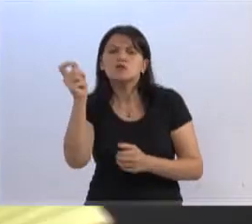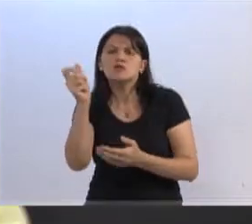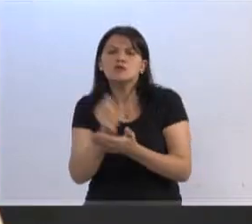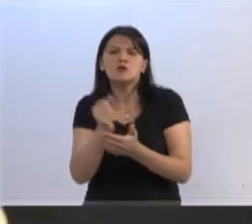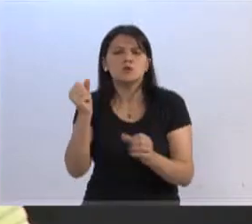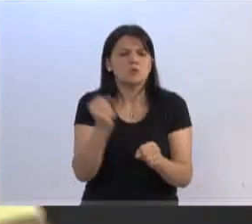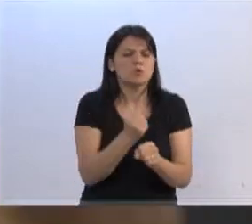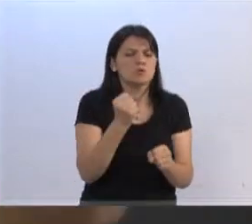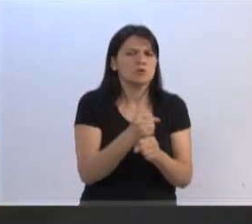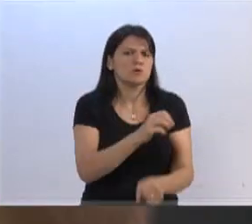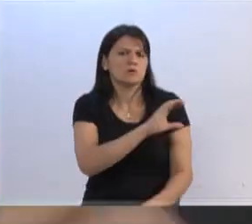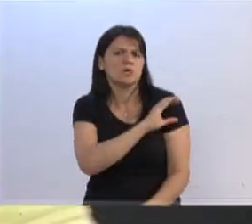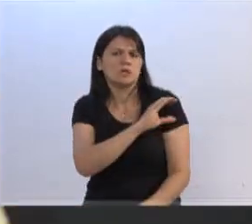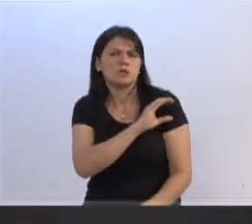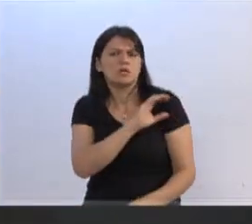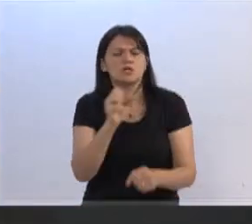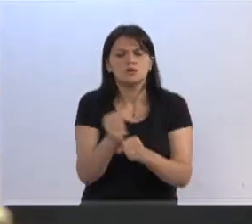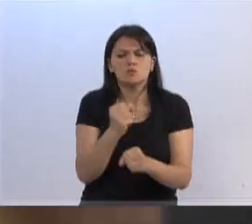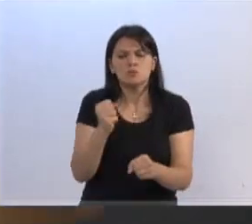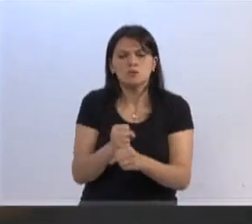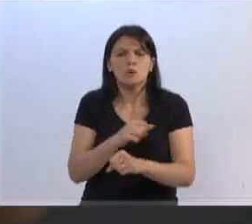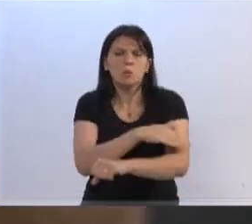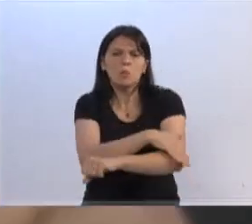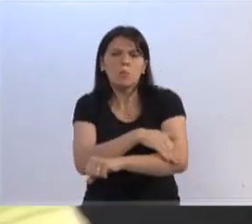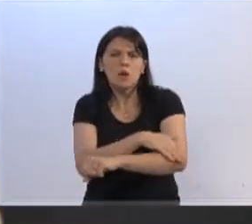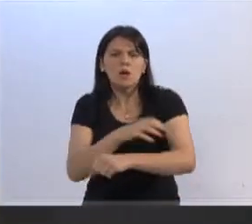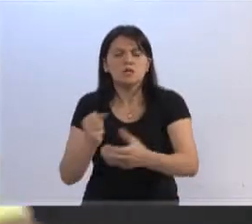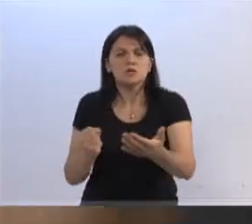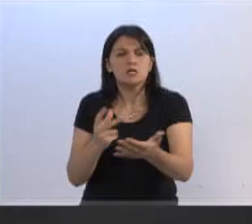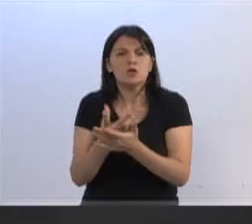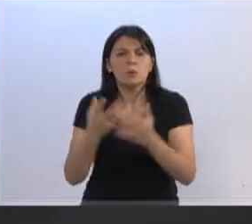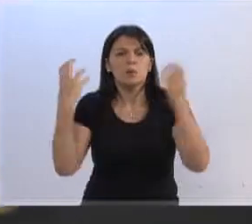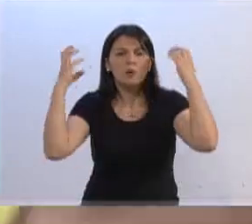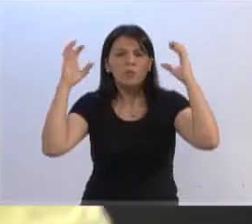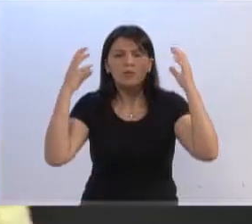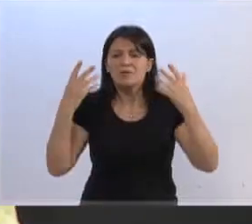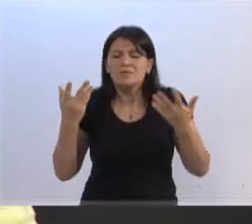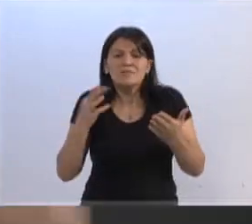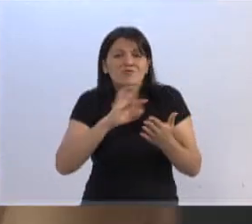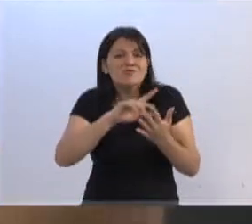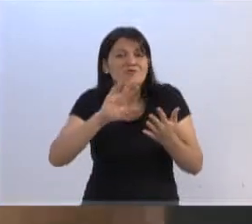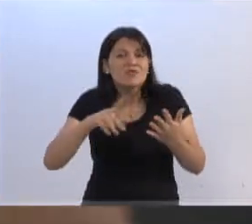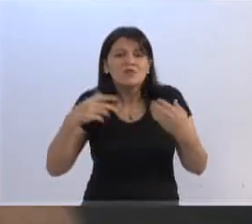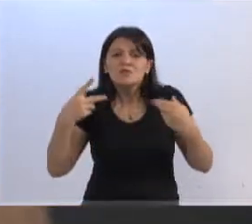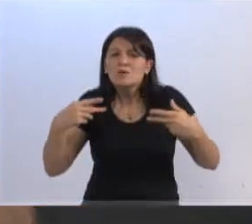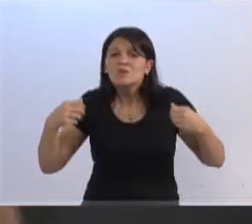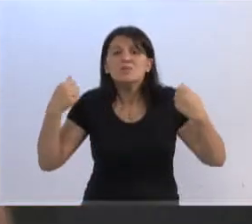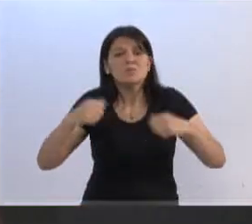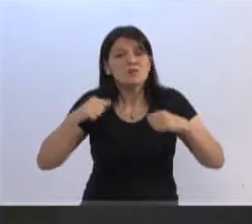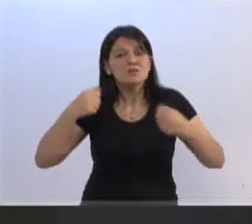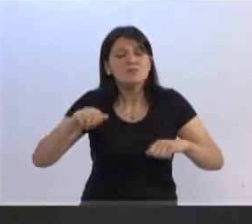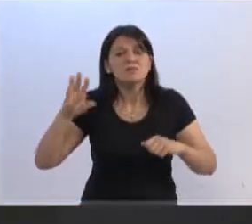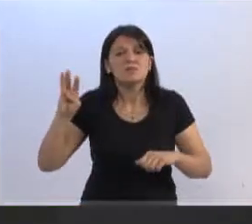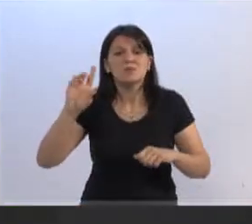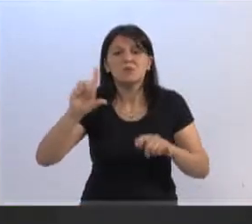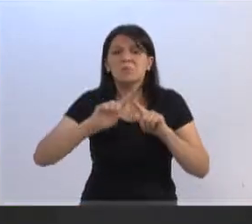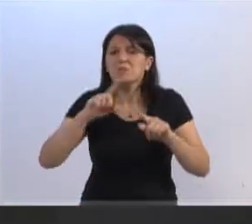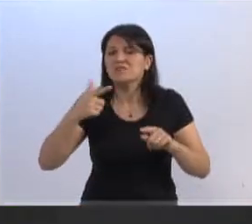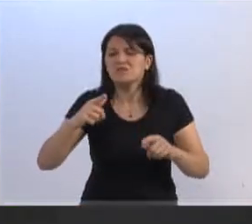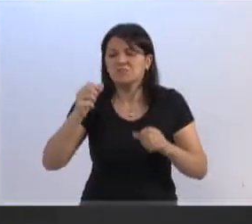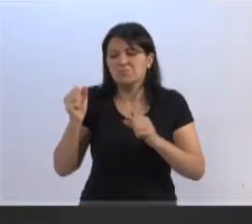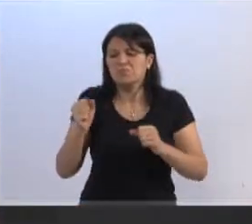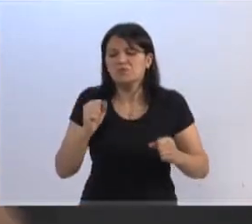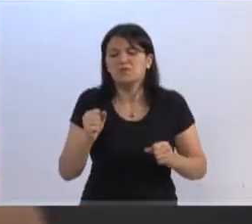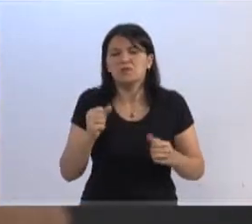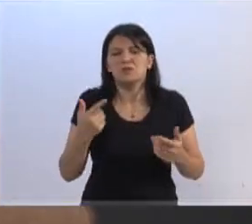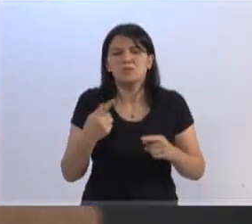de uma creche, para a construção de uma área de lazer, para a compra de uma ambulância, para, enfim, para tantas necessidades que tem no nosso município e a gente não tem poder de opinar, porque